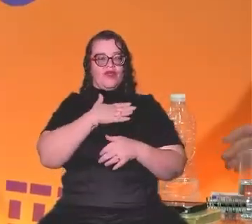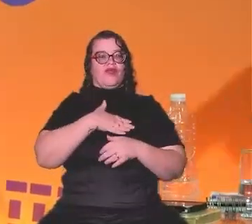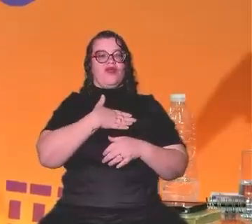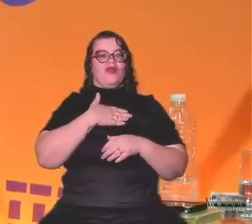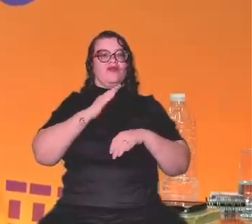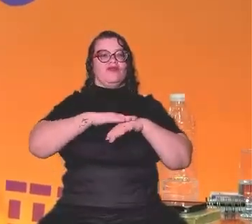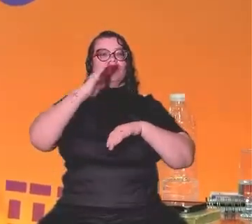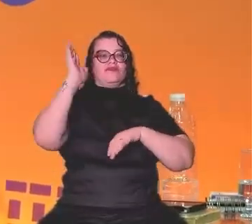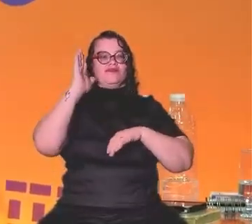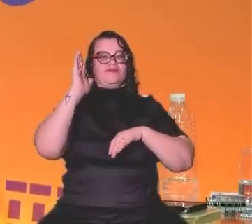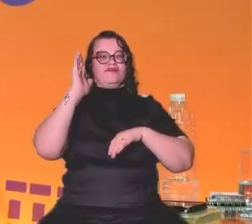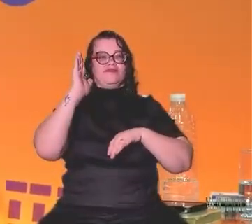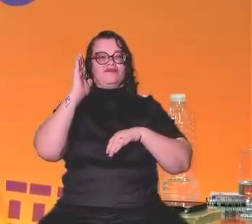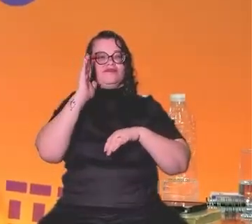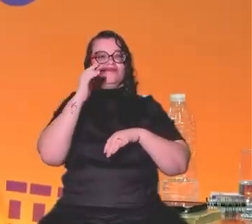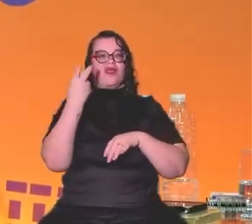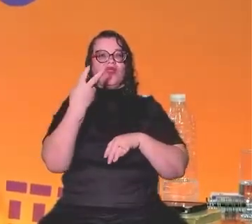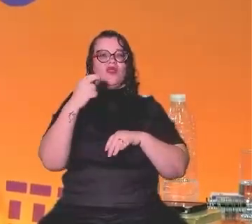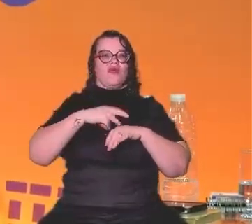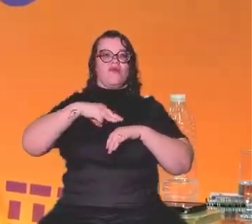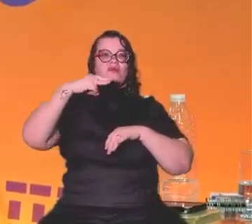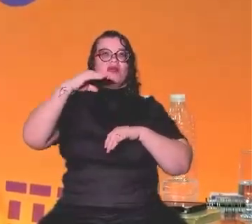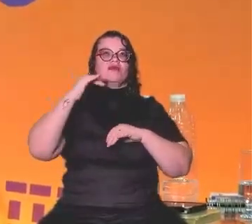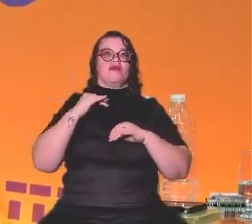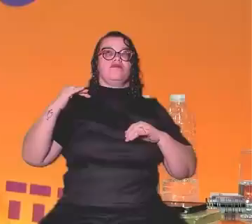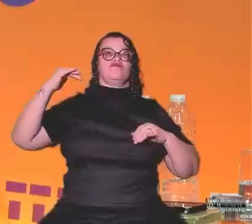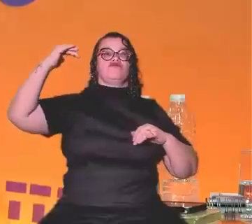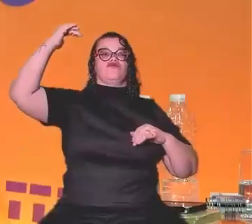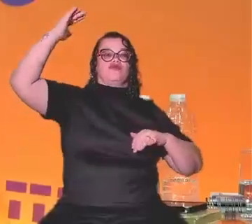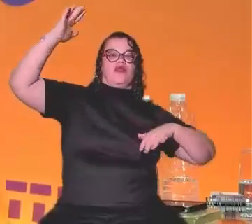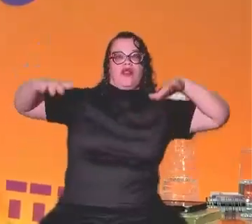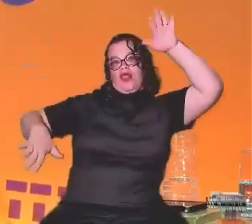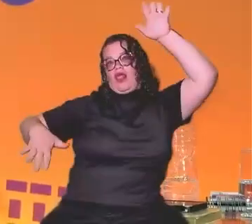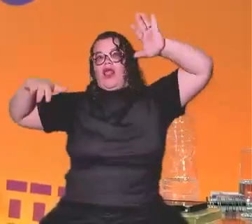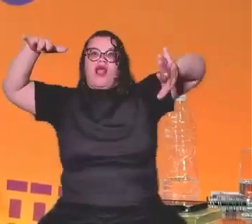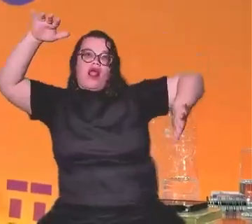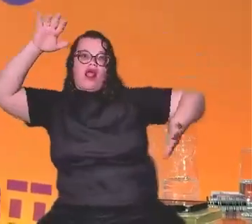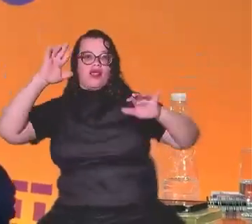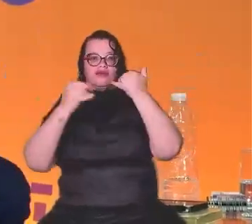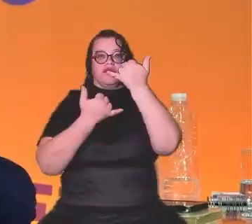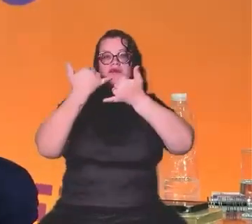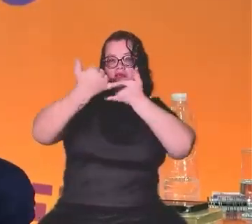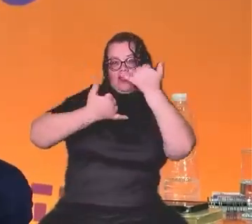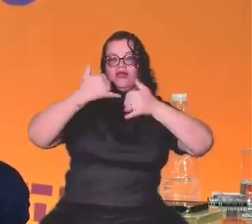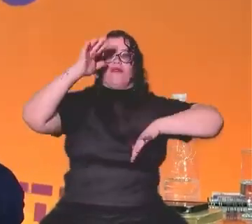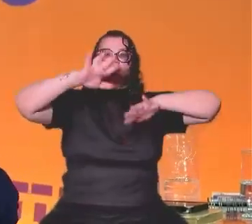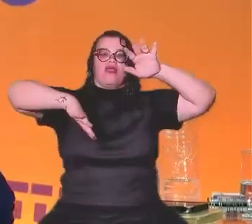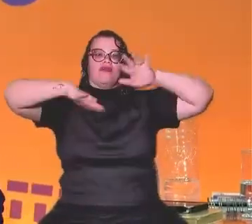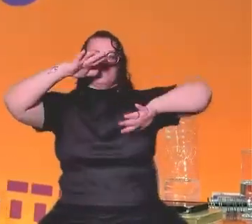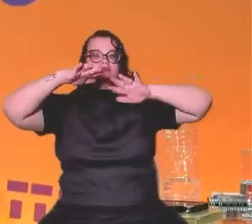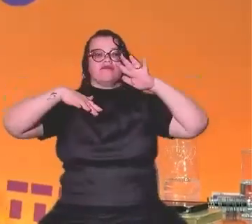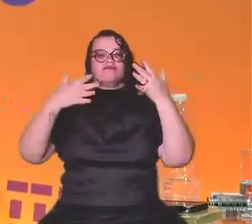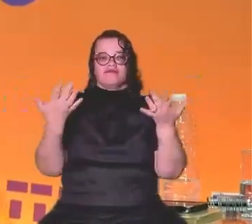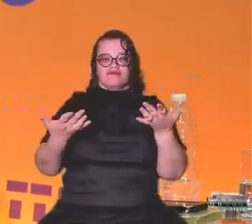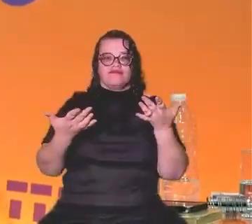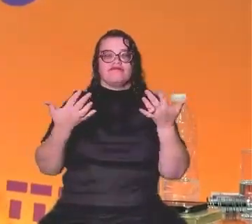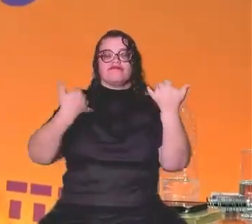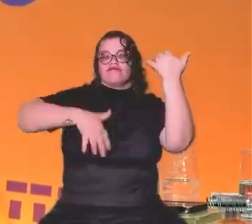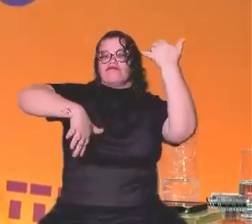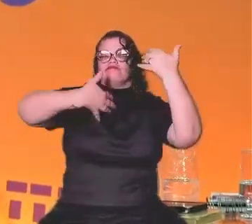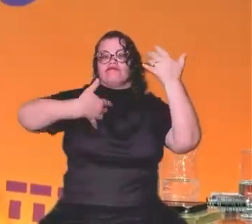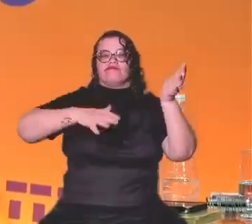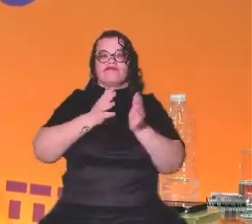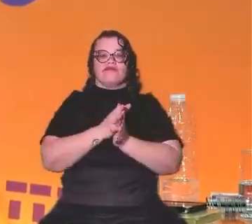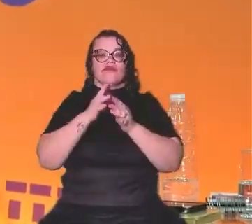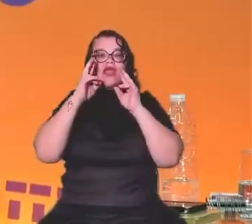gosto. Aquele homão de 2 metros de altura, abrindo o braço, dançando, cantando, jogos, brinquedos, brincadeiras musicais. E é